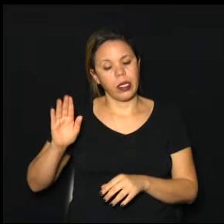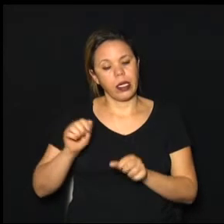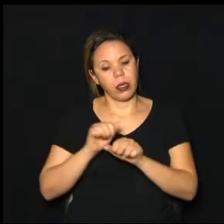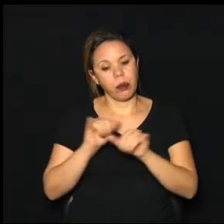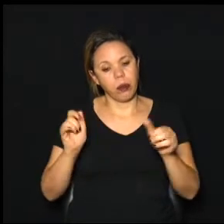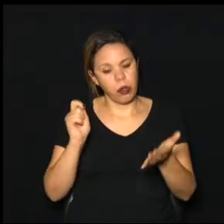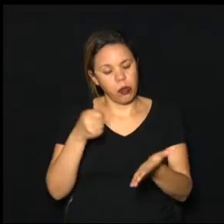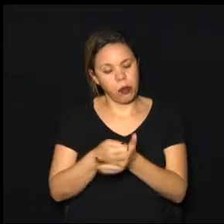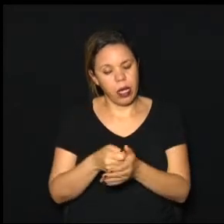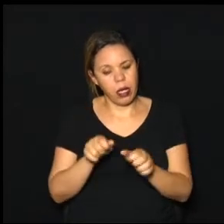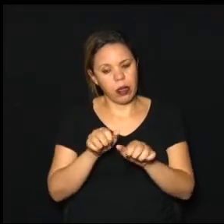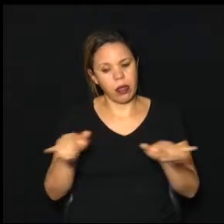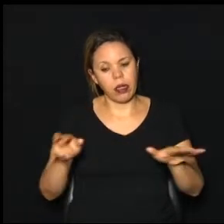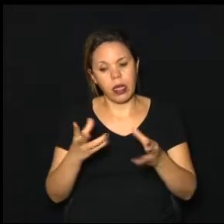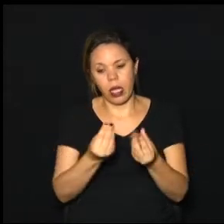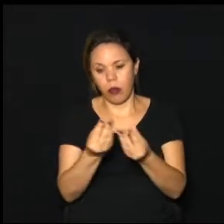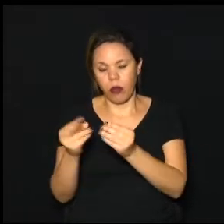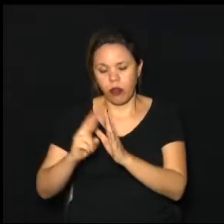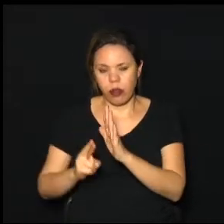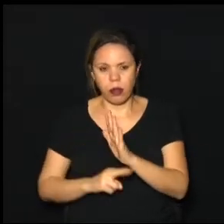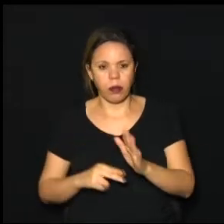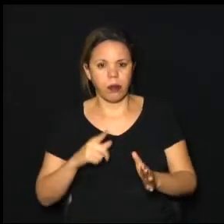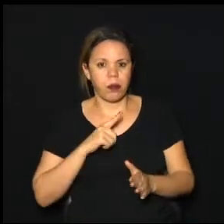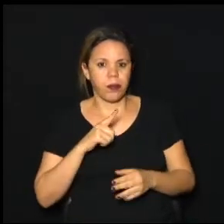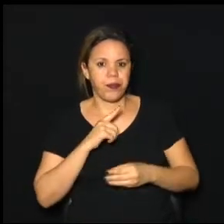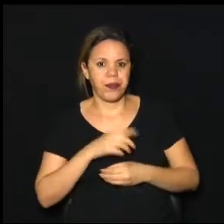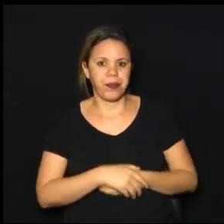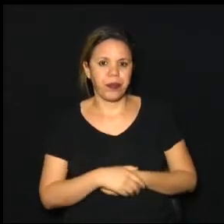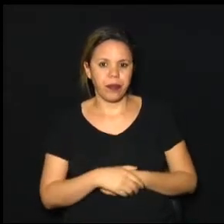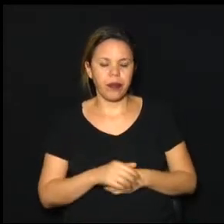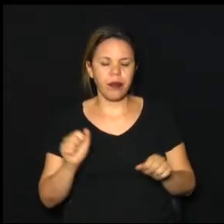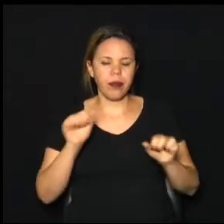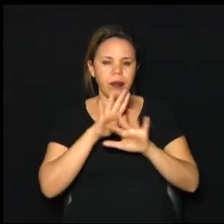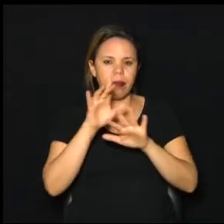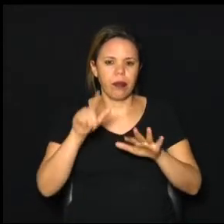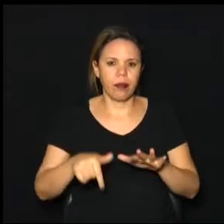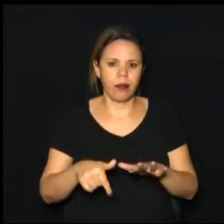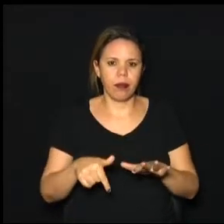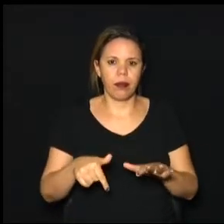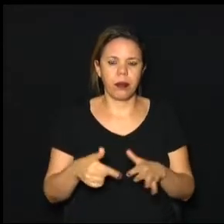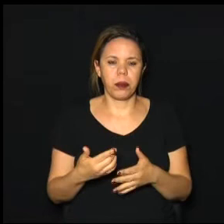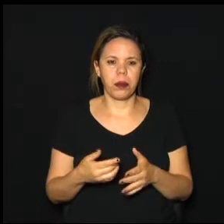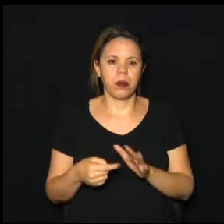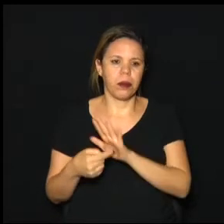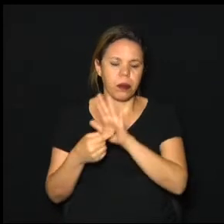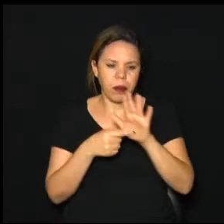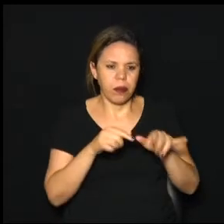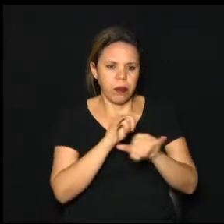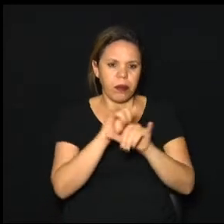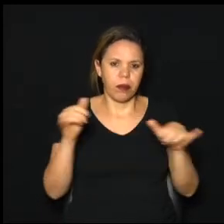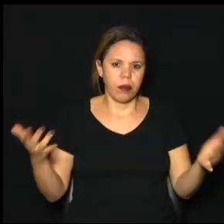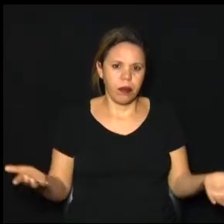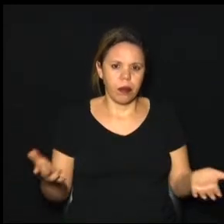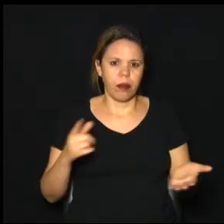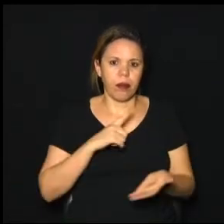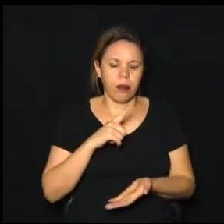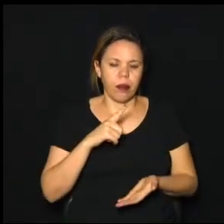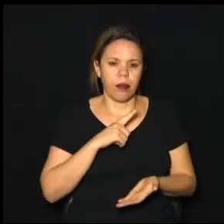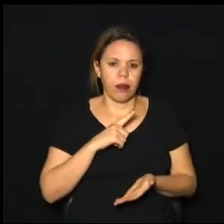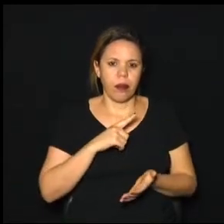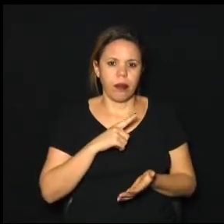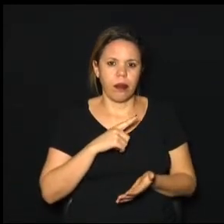também tem um monte de regra. Tem que estar de forma clara que aquilo é impulsionamento, tem que